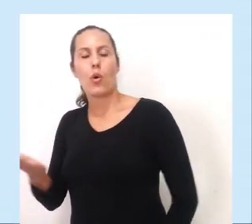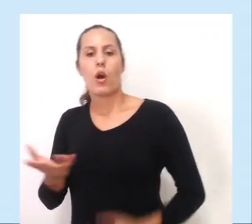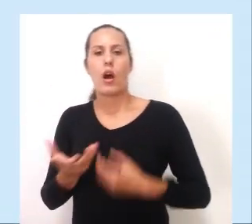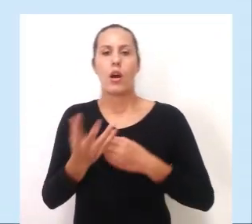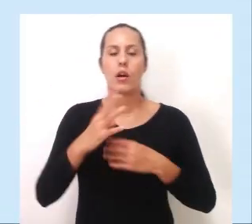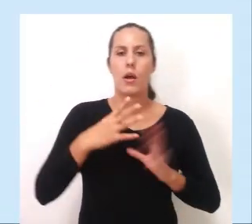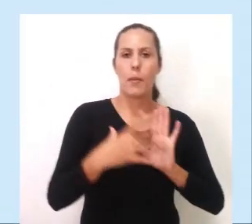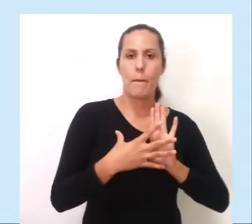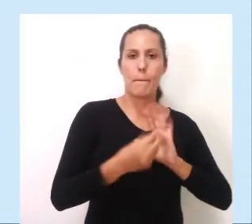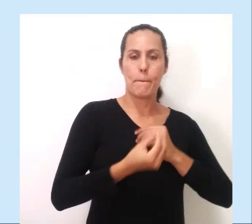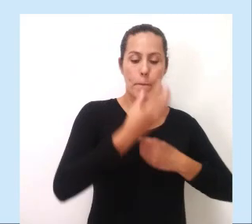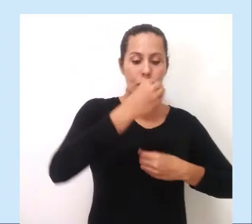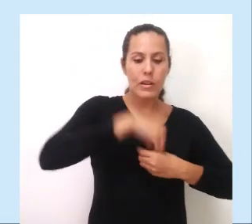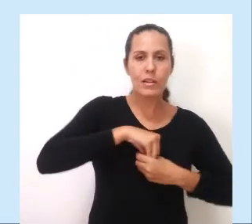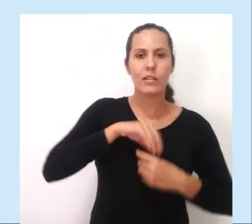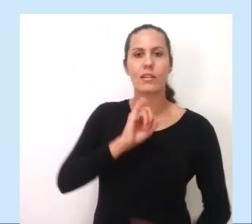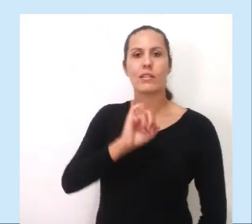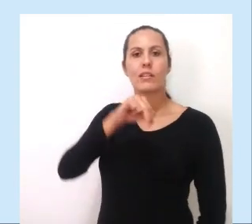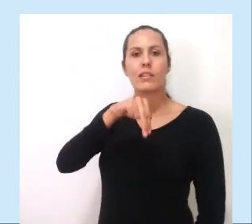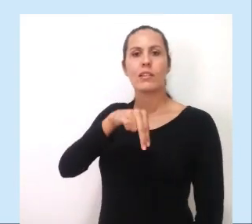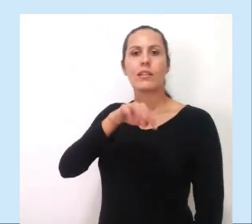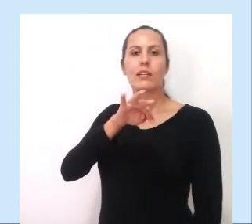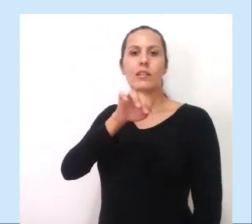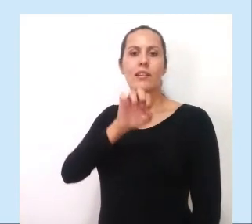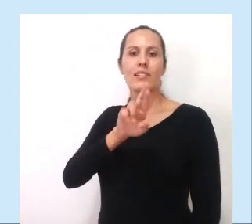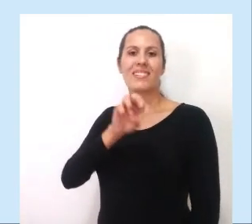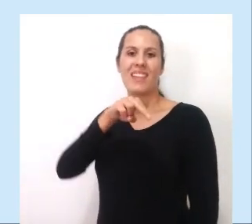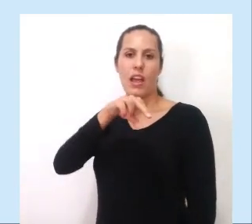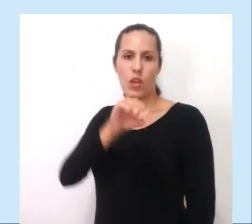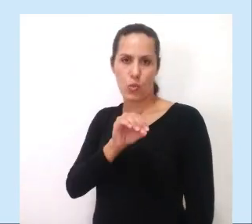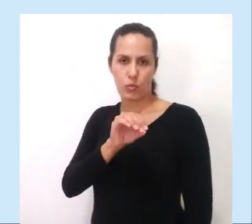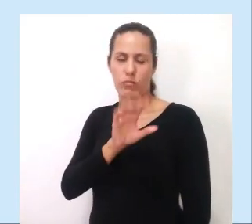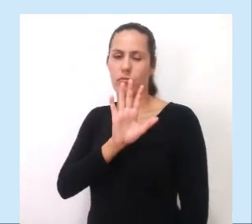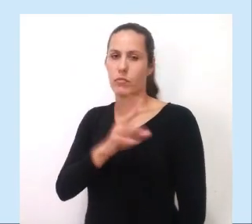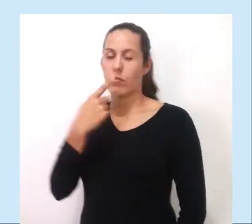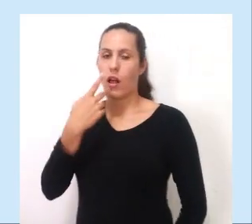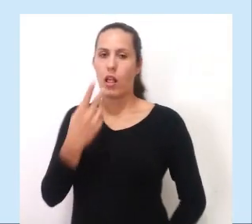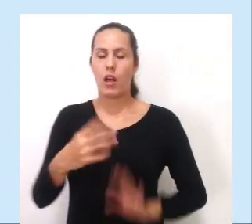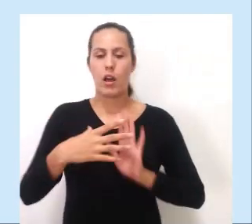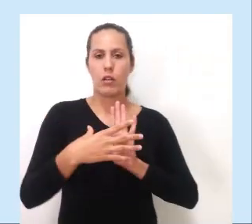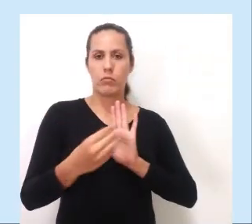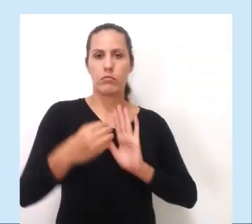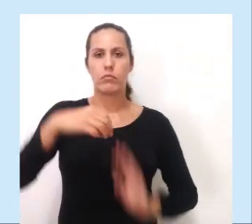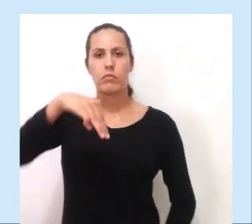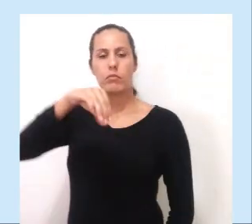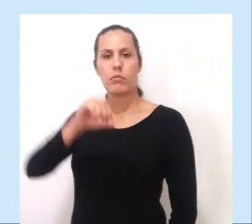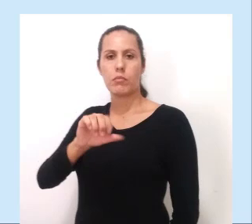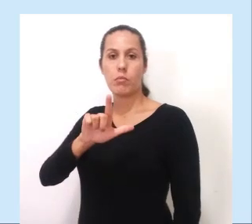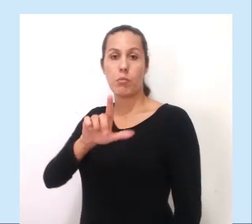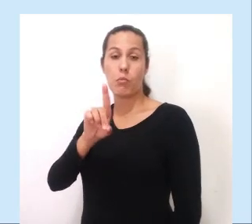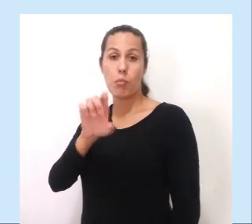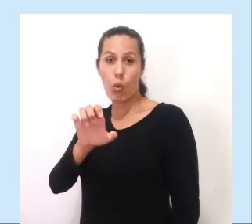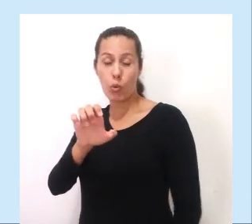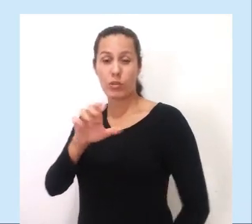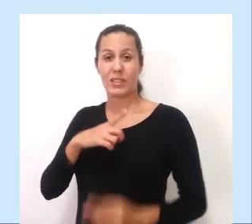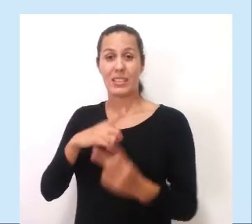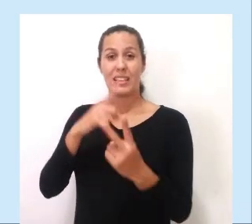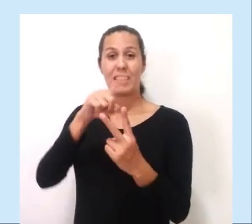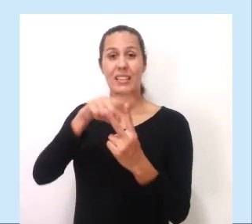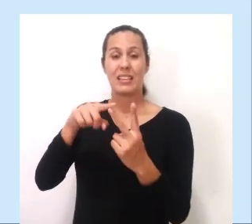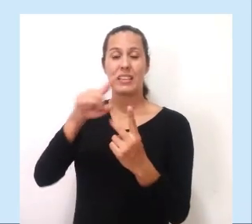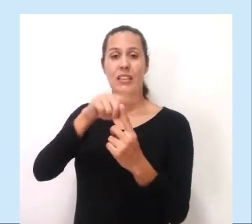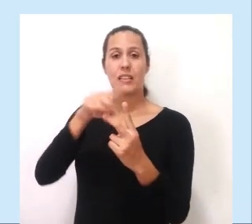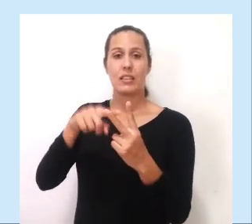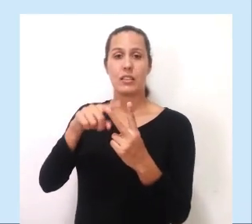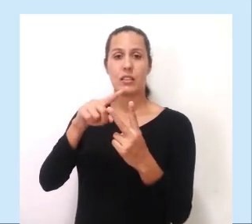molde interno, ou molde externa, ou molde externo, tanto faz. Mas quando se fala de